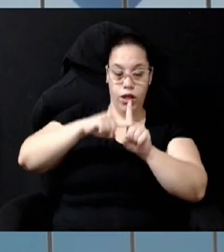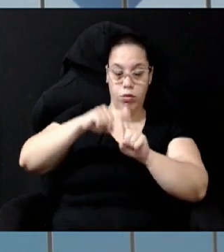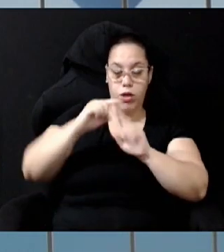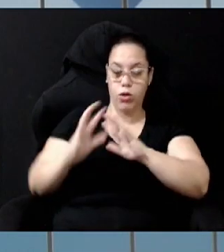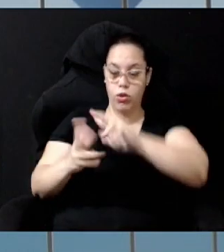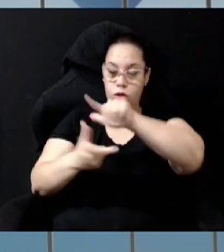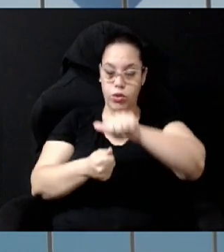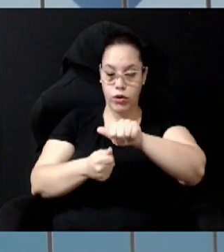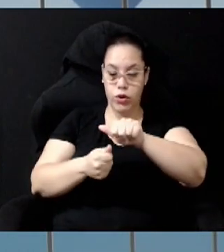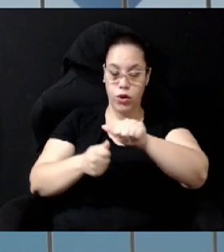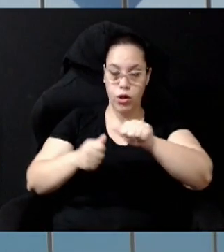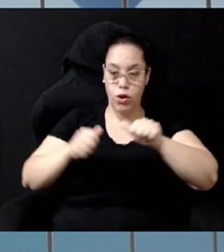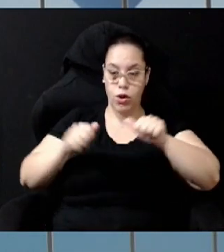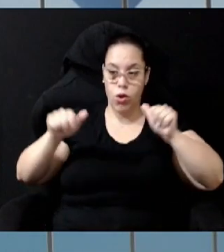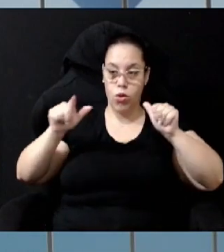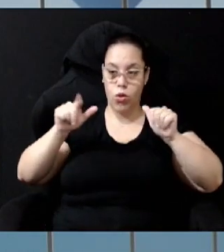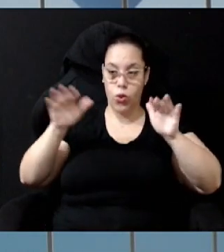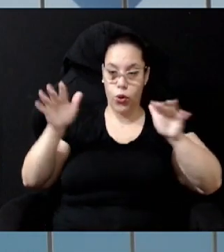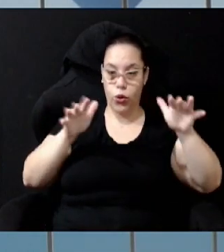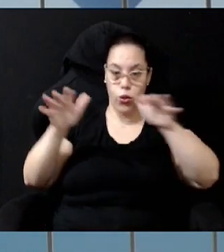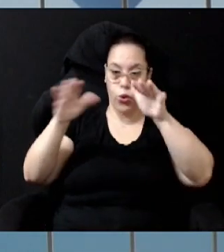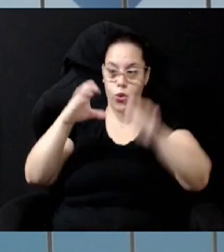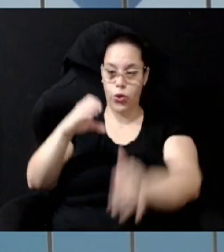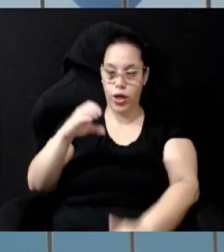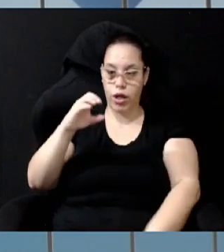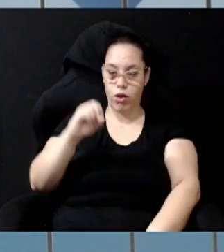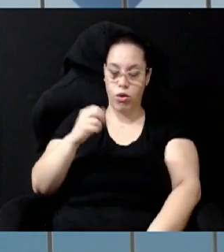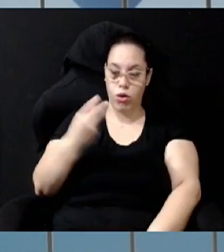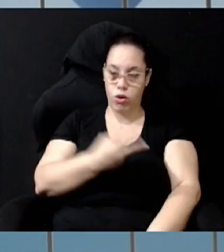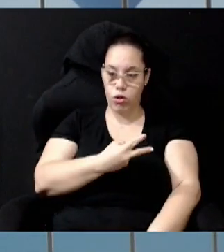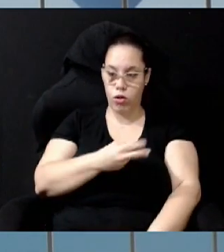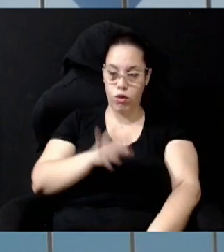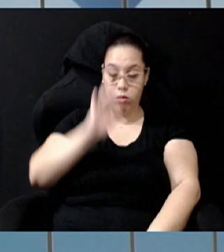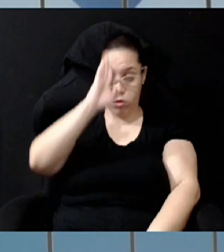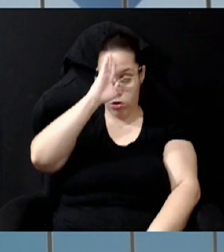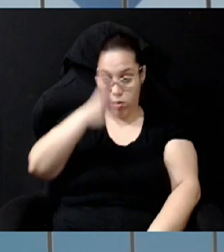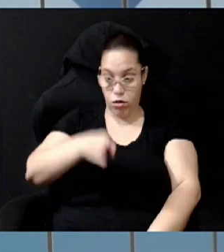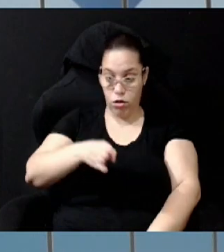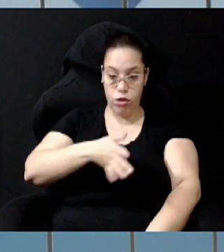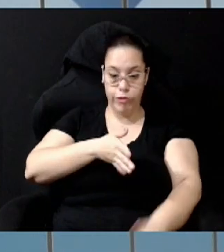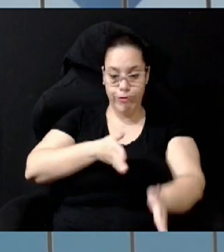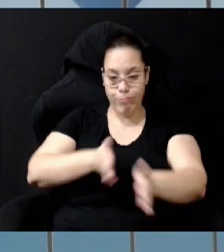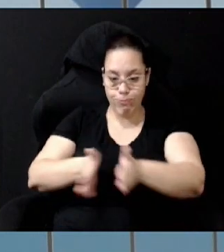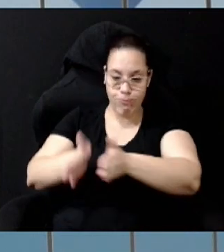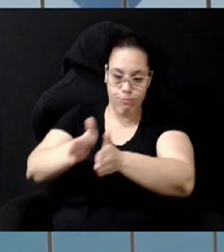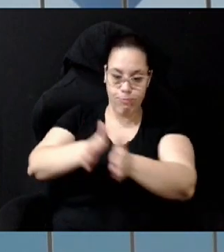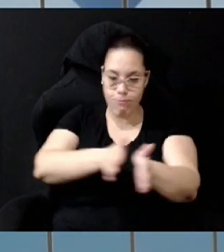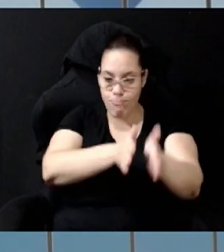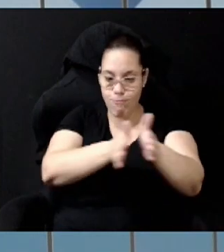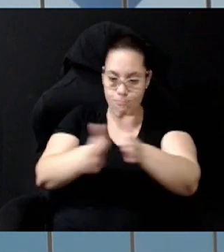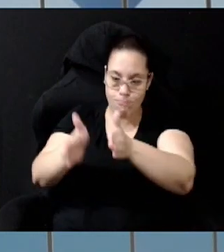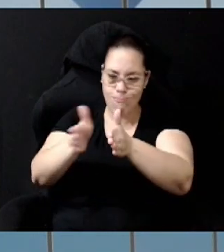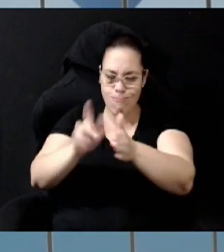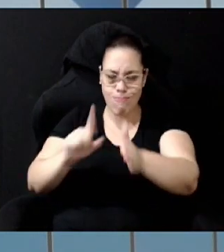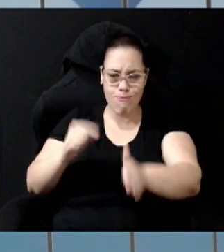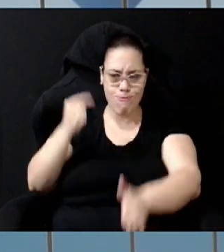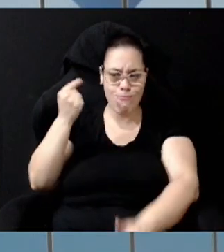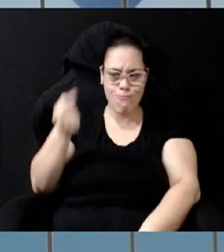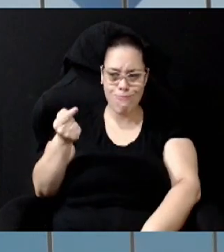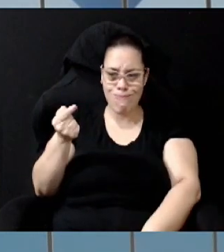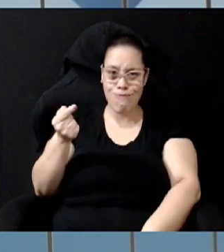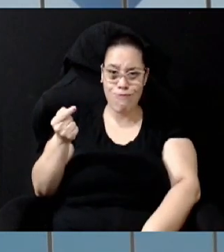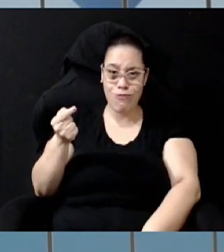efeito estufa, de CO2 principalmente, elas caminham linearmente, mas depois da interferência